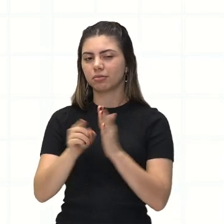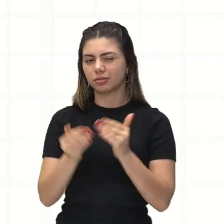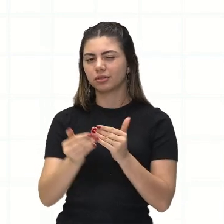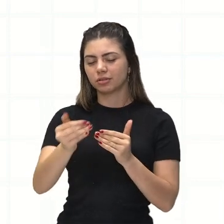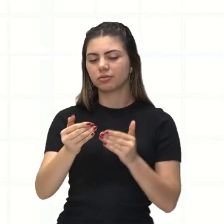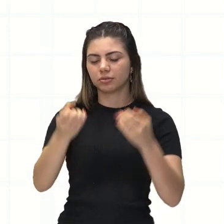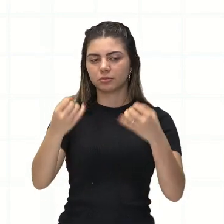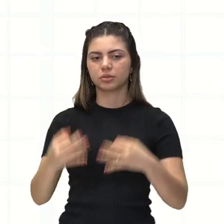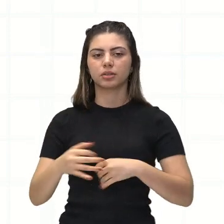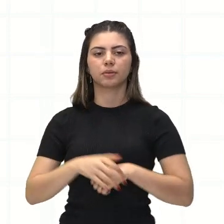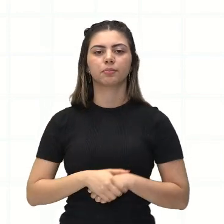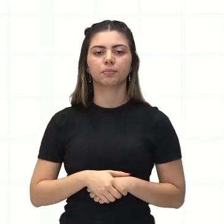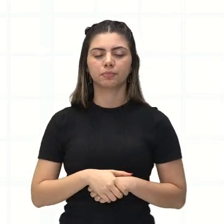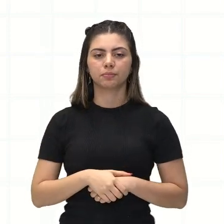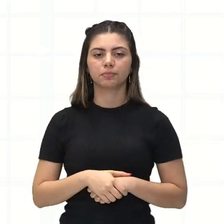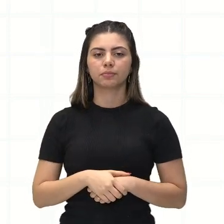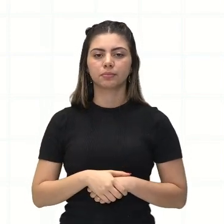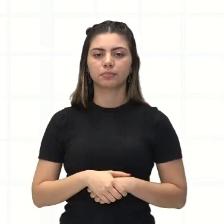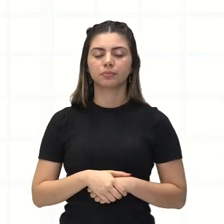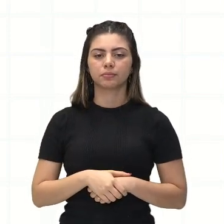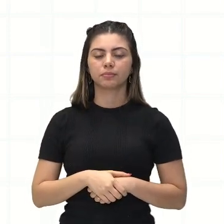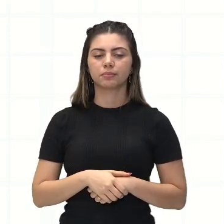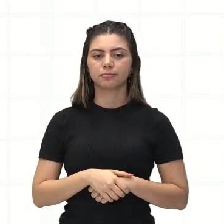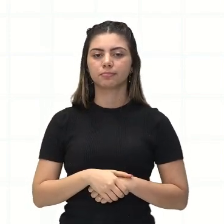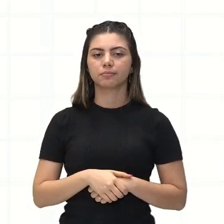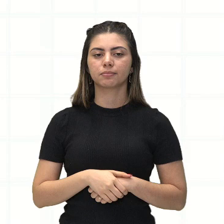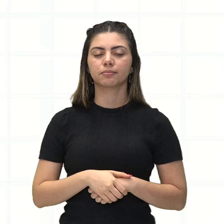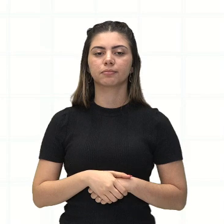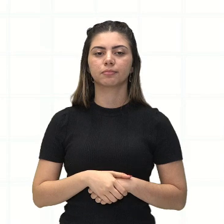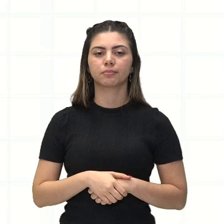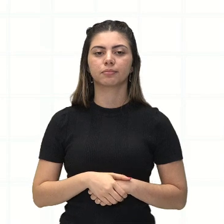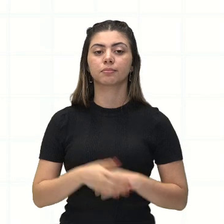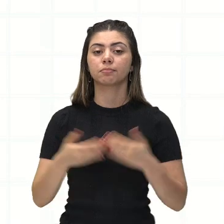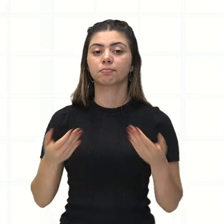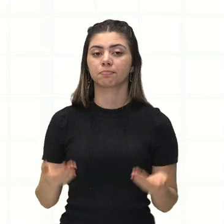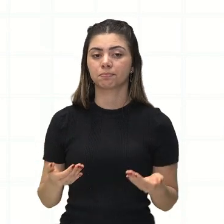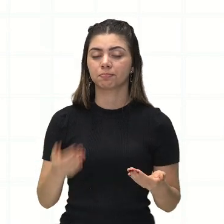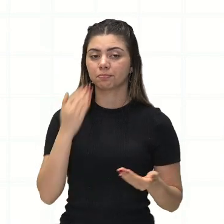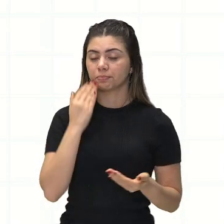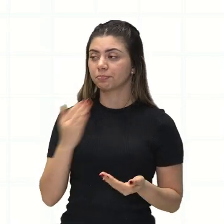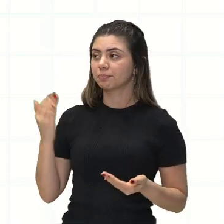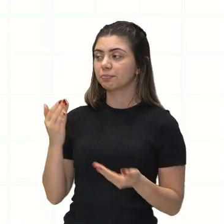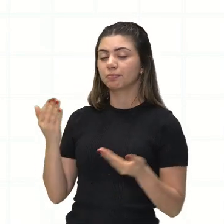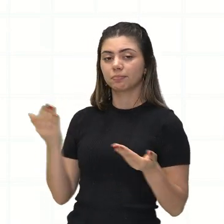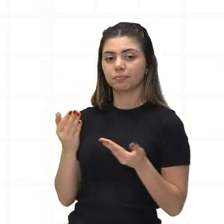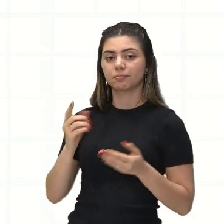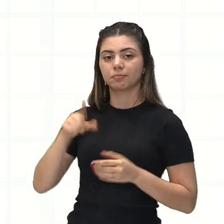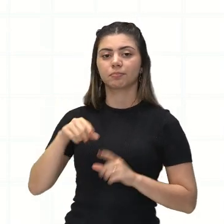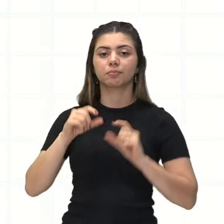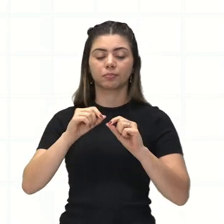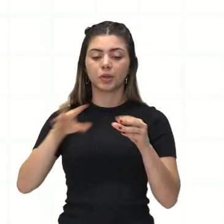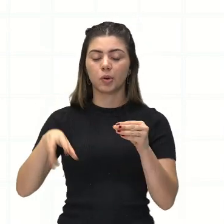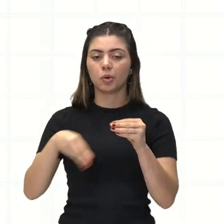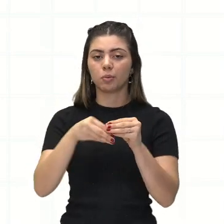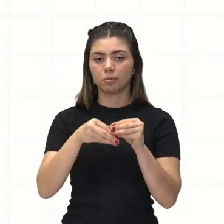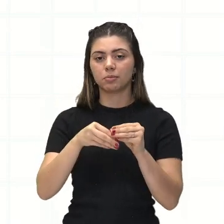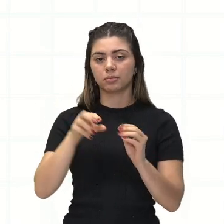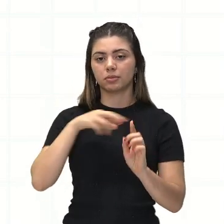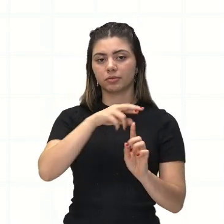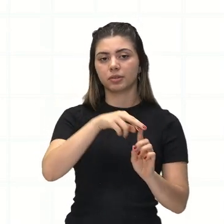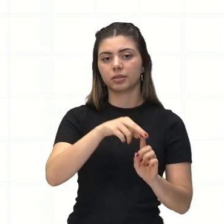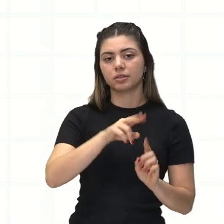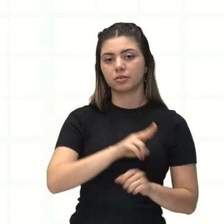ver quando formos tratar de cada um deles. Então, complemento nominal também é um dos nossos termos,